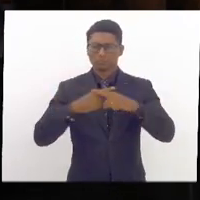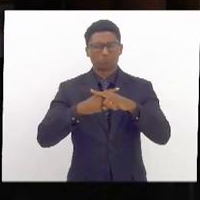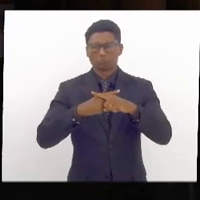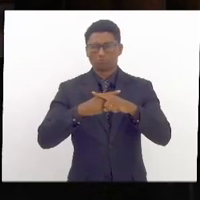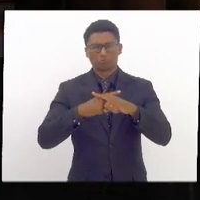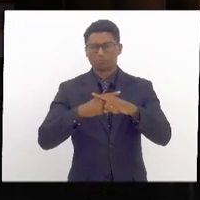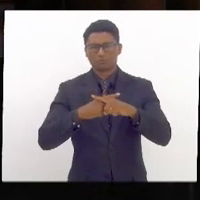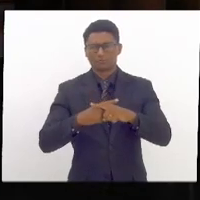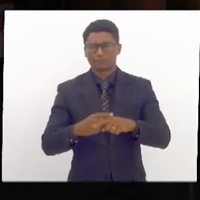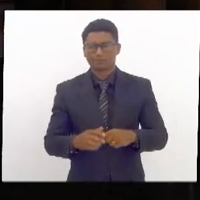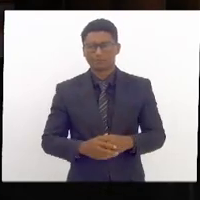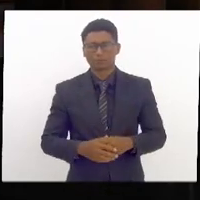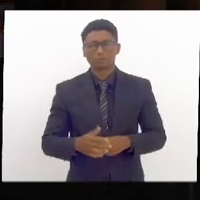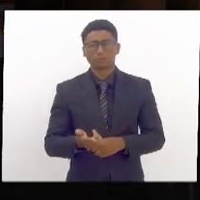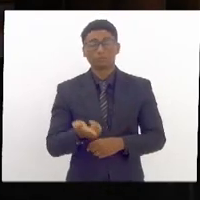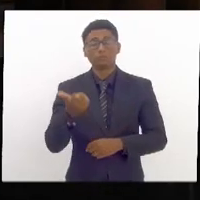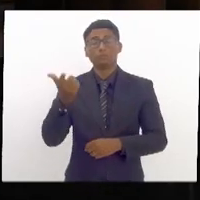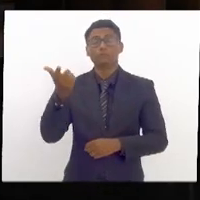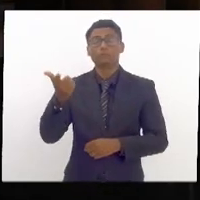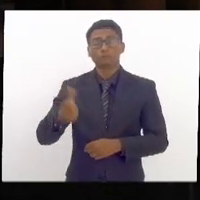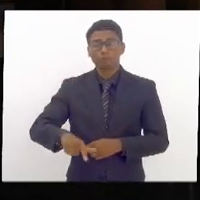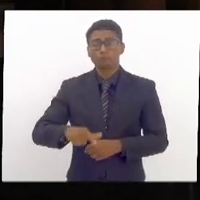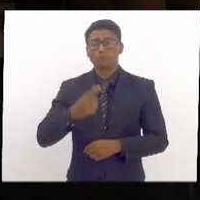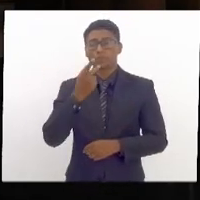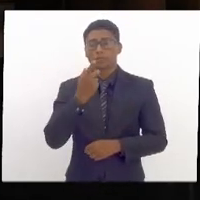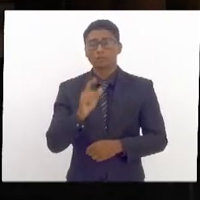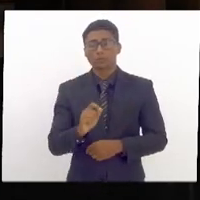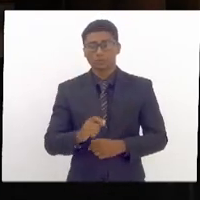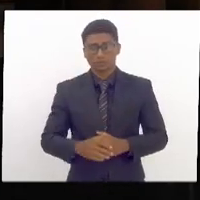Ainda assim, quero adiantar que